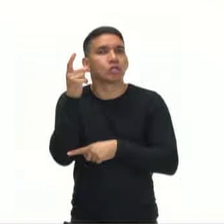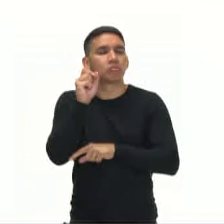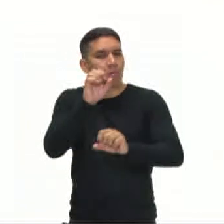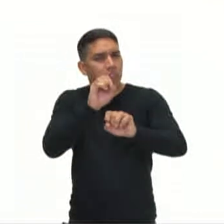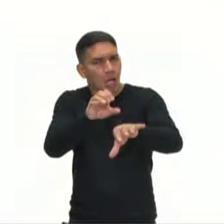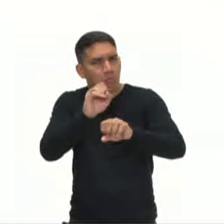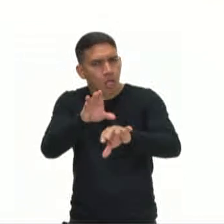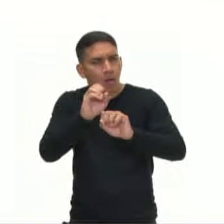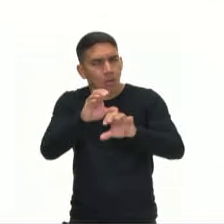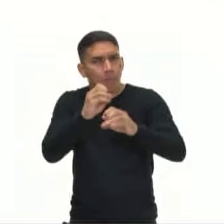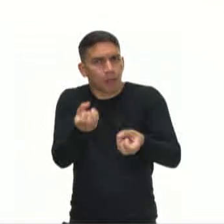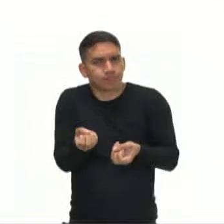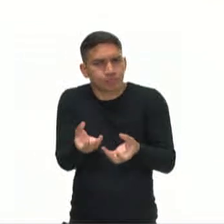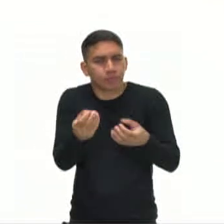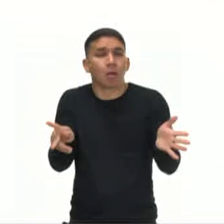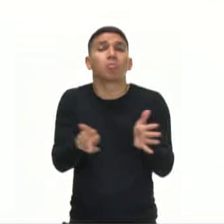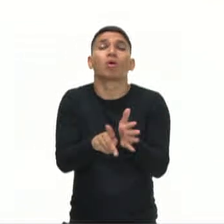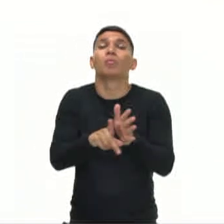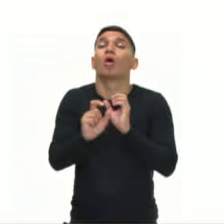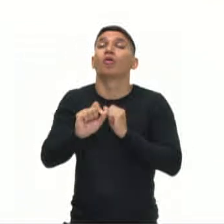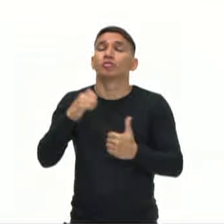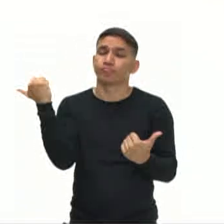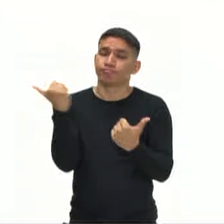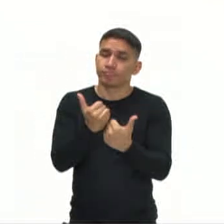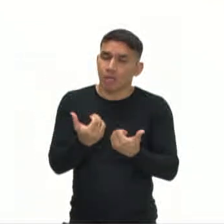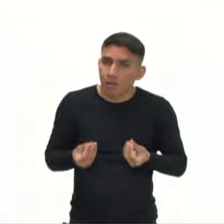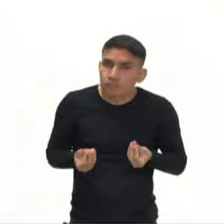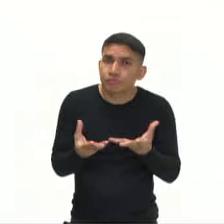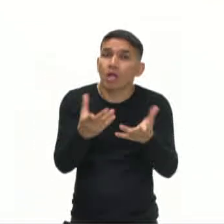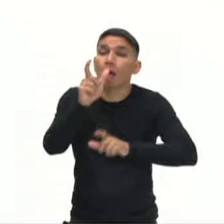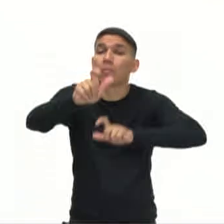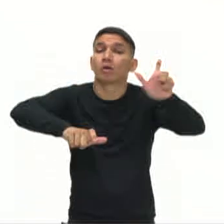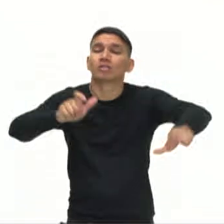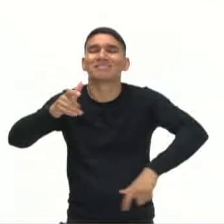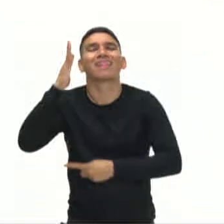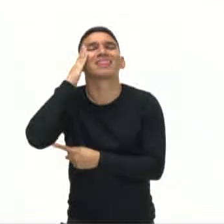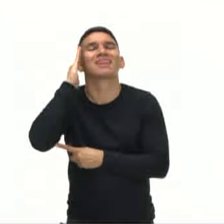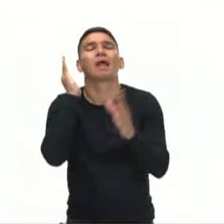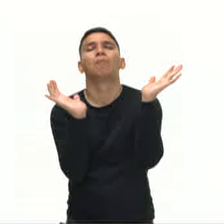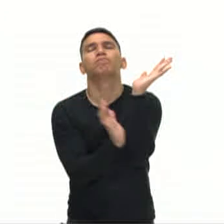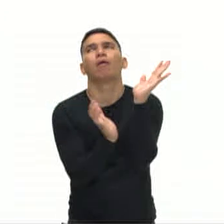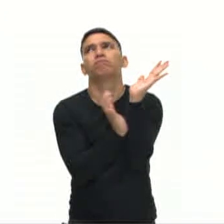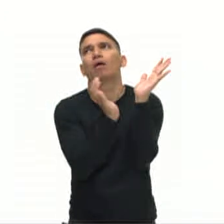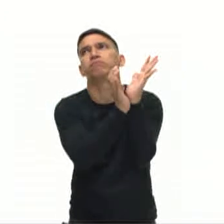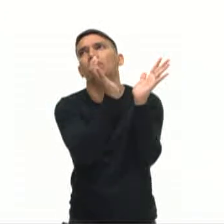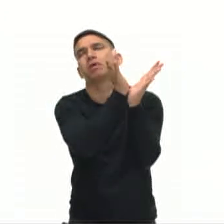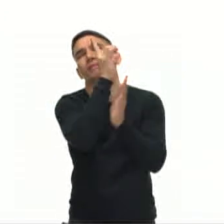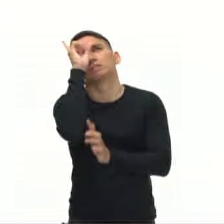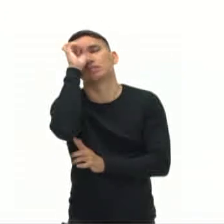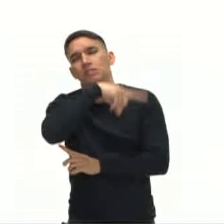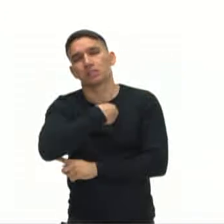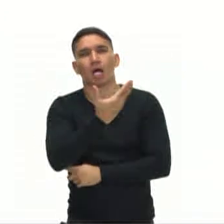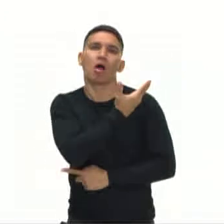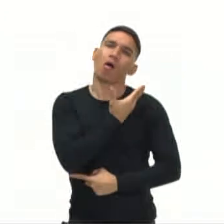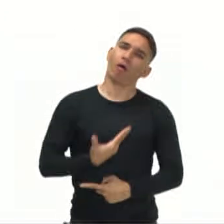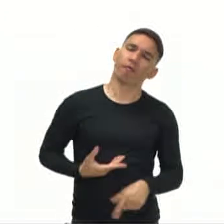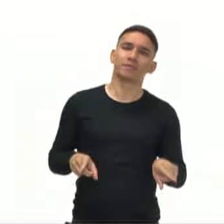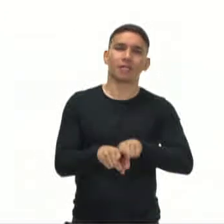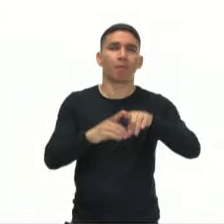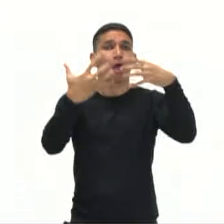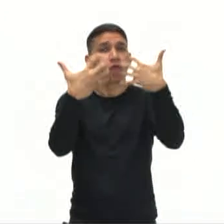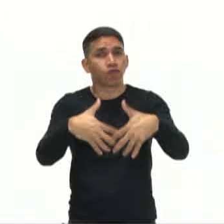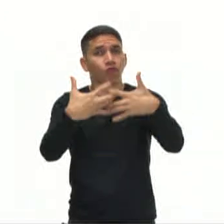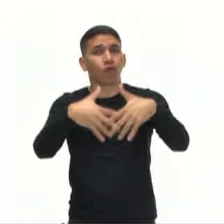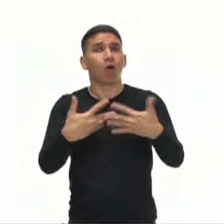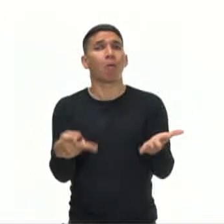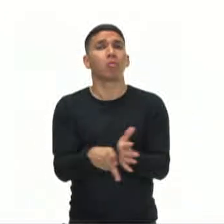que subsidie o cidadão a entender a burocracia governamental e o funcionamento do